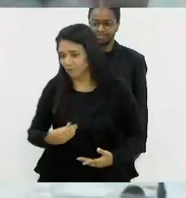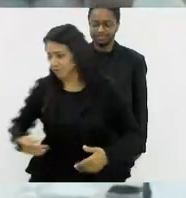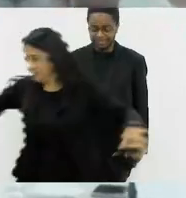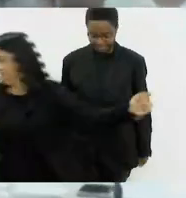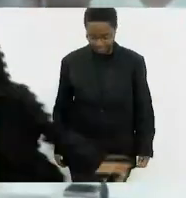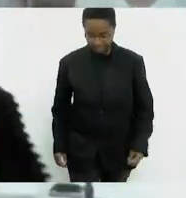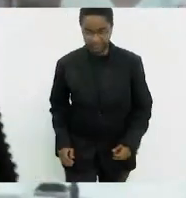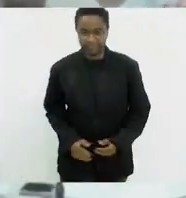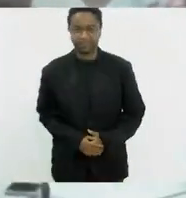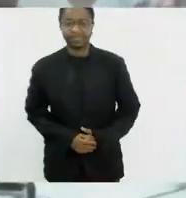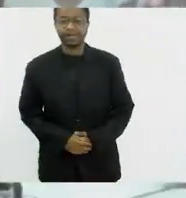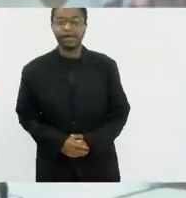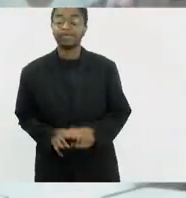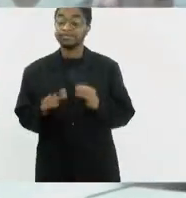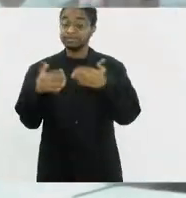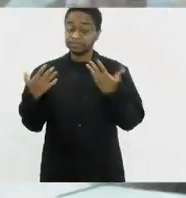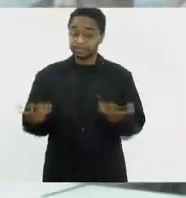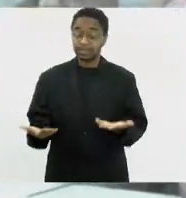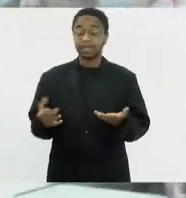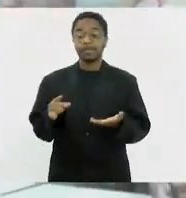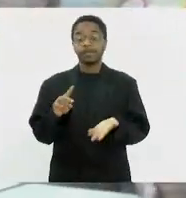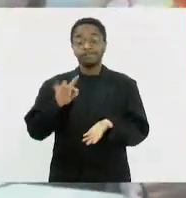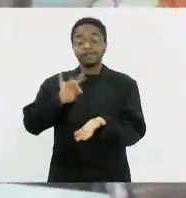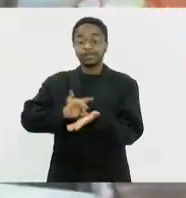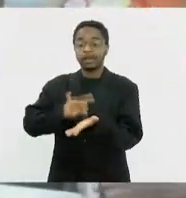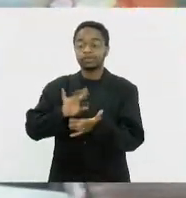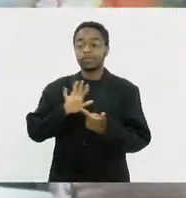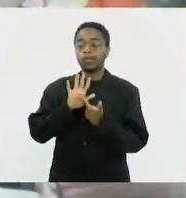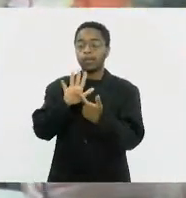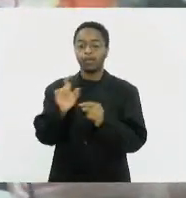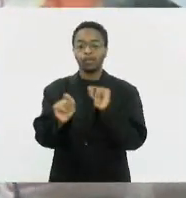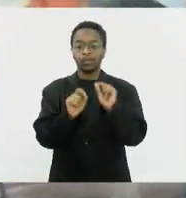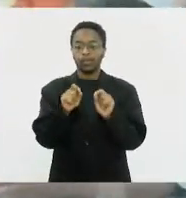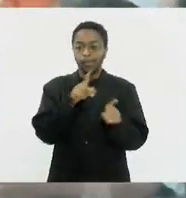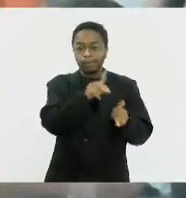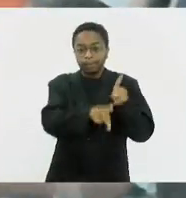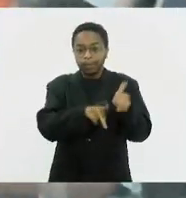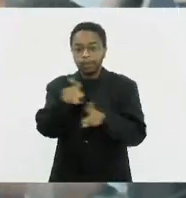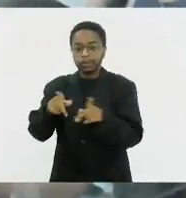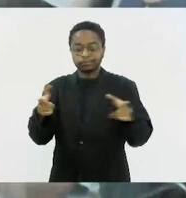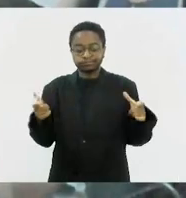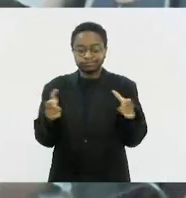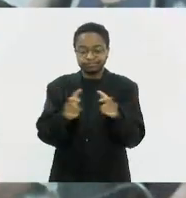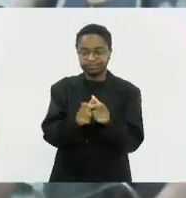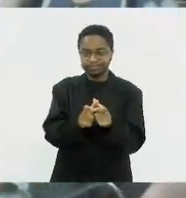Então, isso é um sinal de que a população vai diminuindo.